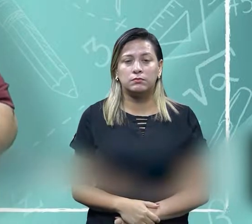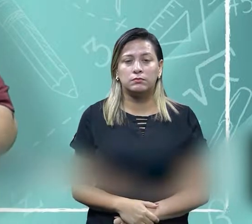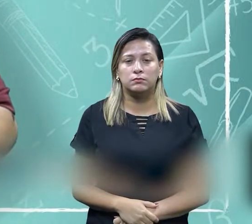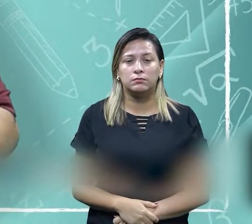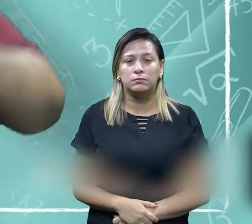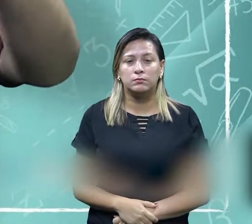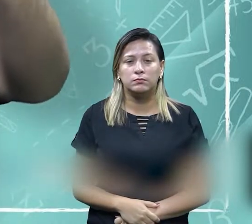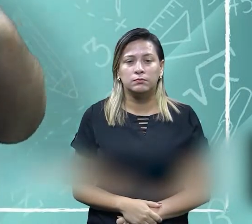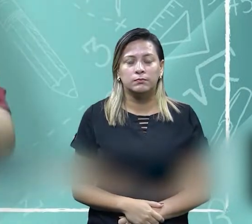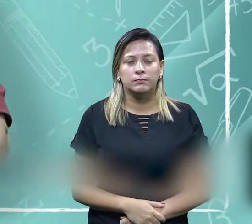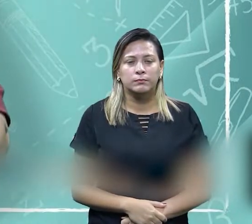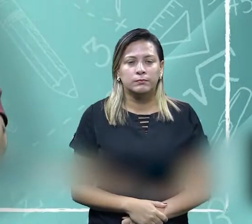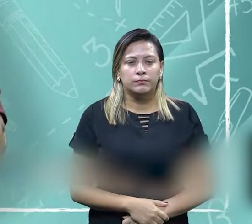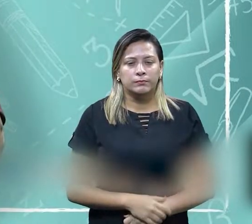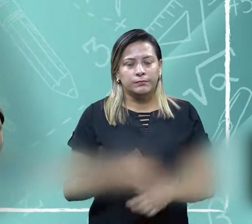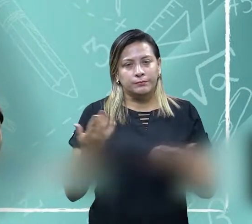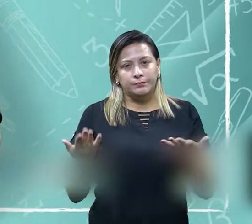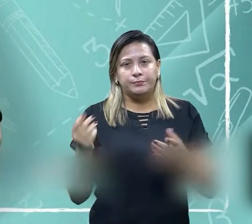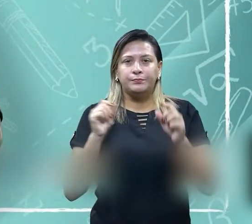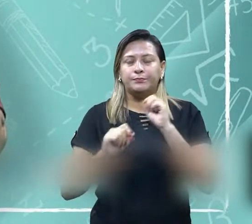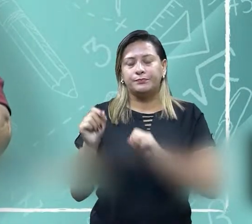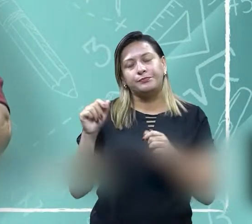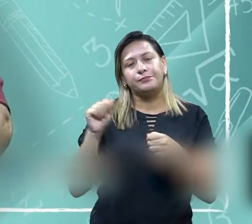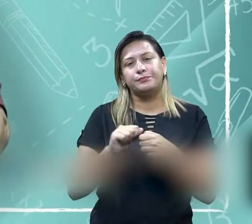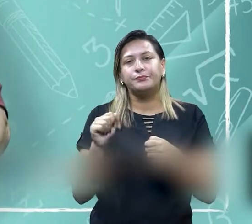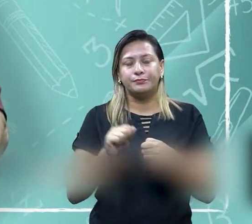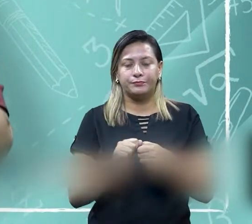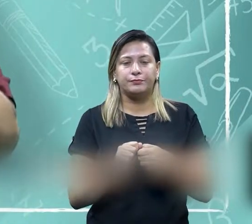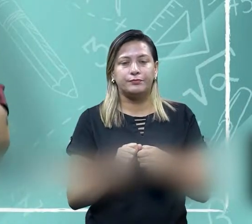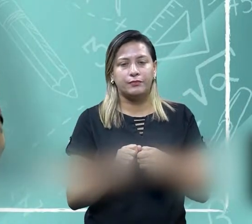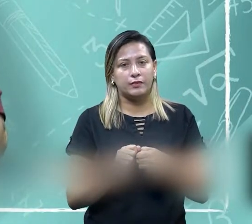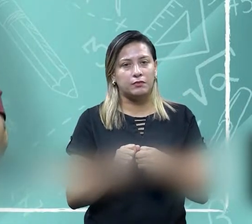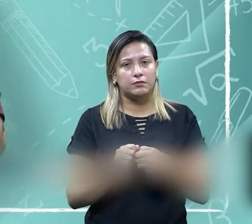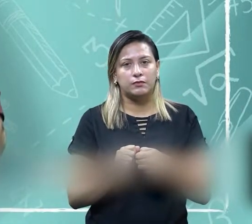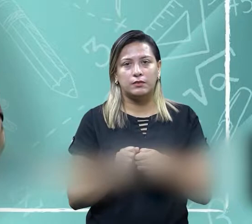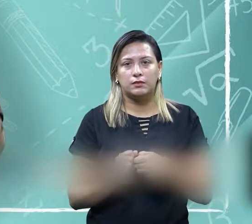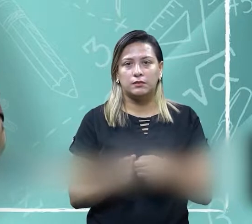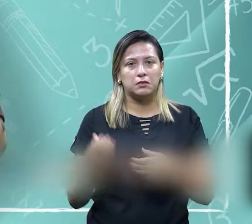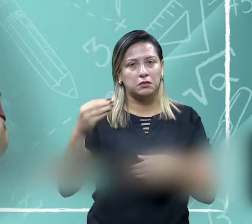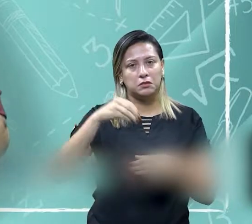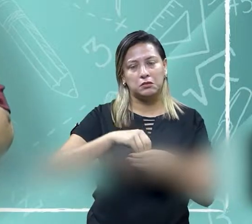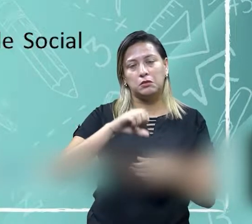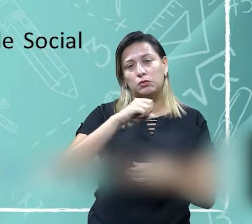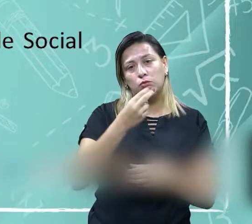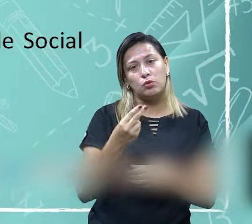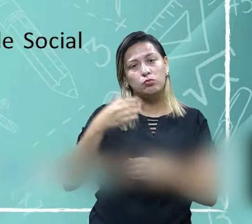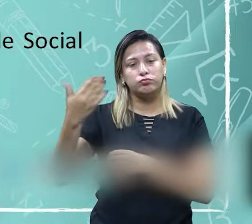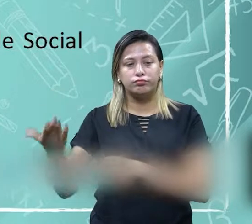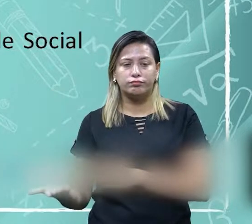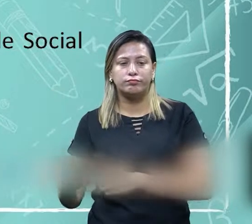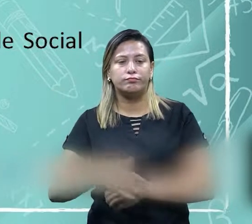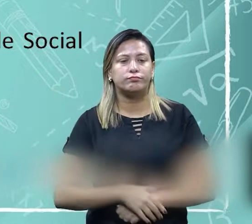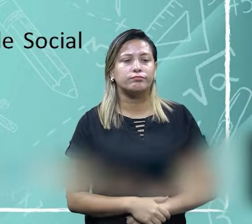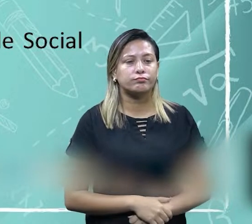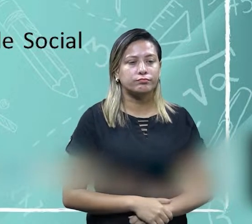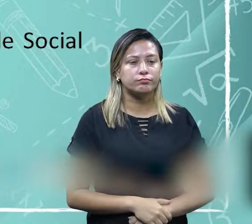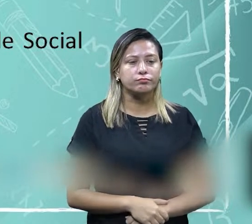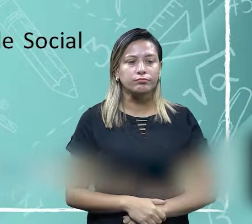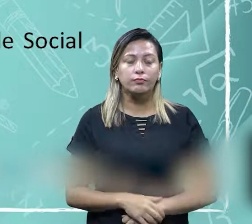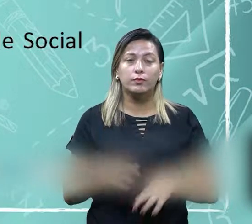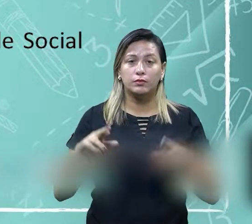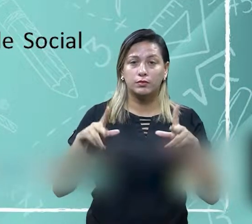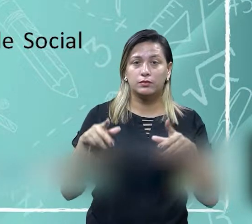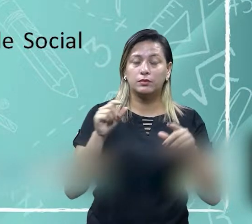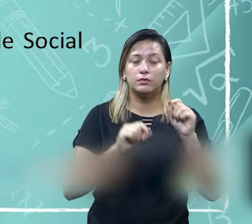ideia da produção, independentemente se é exterior ou interior, é a produção interna, ok? O que